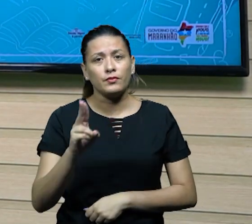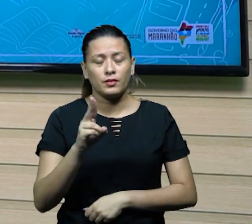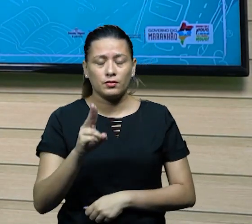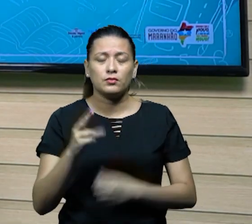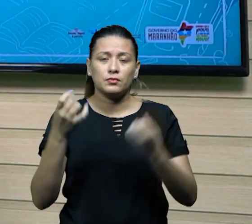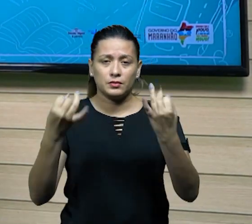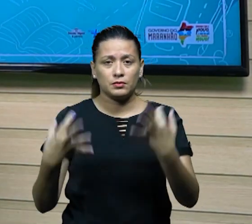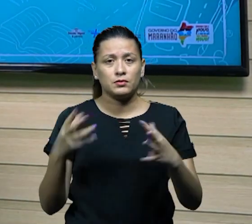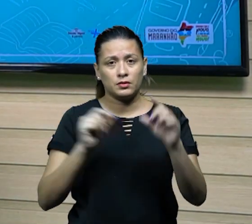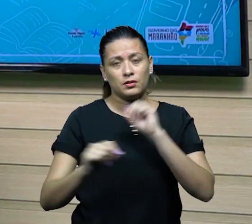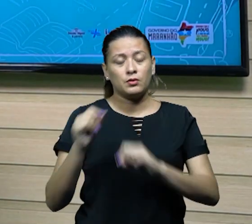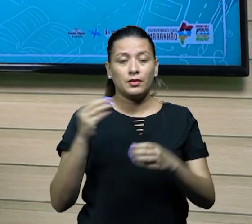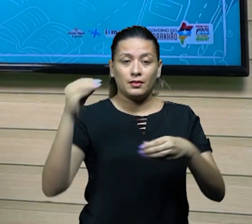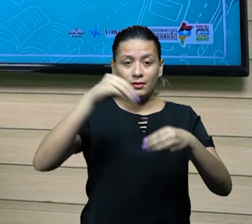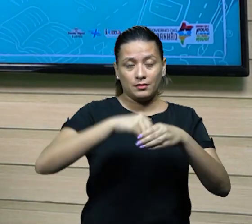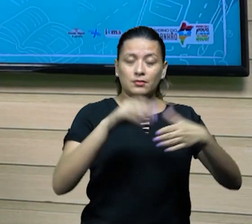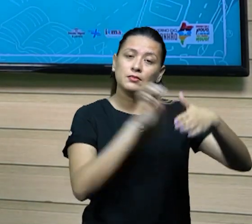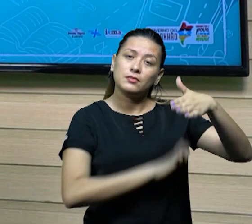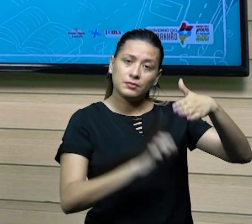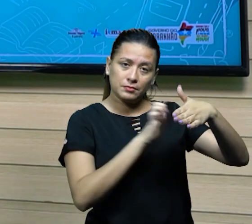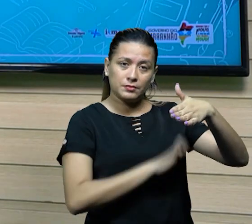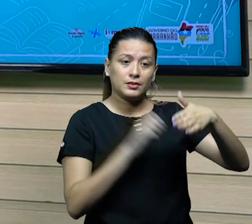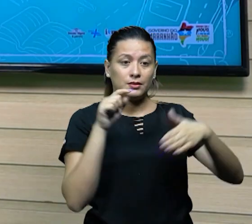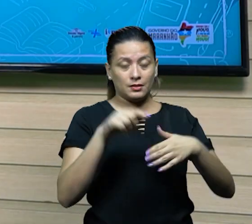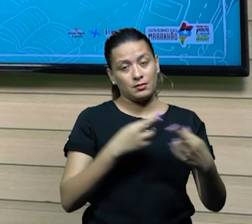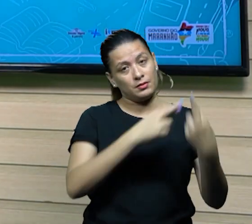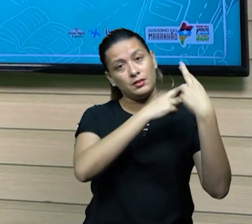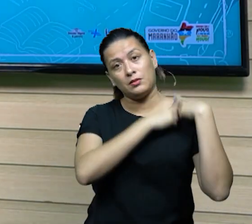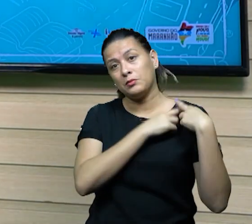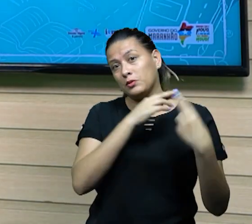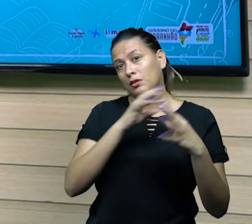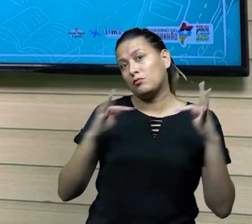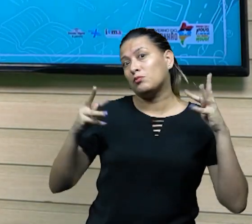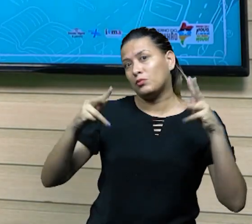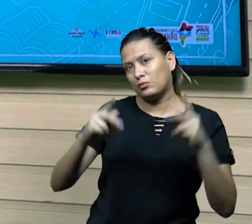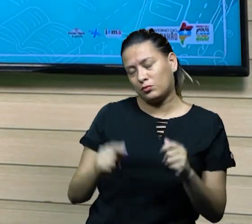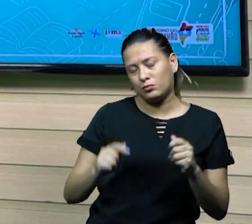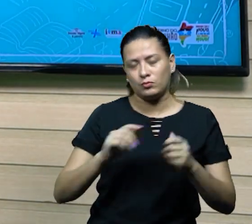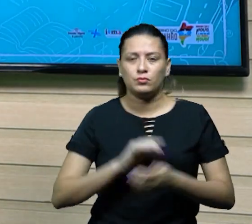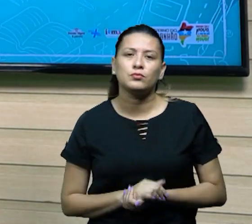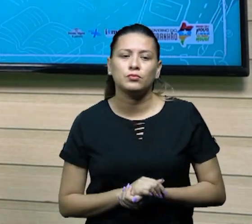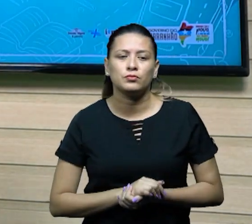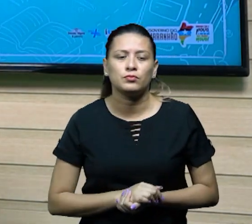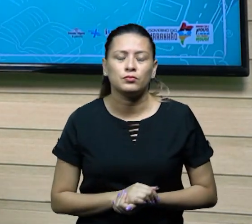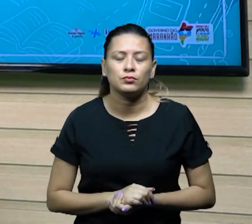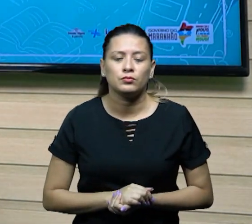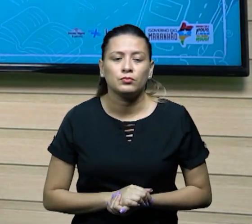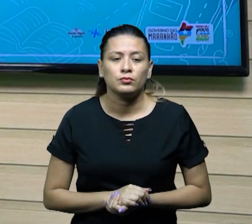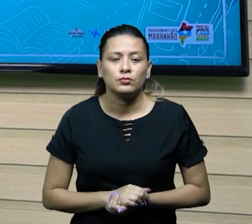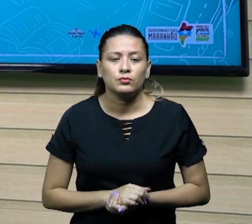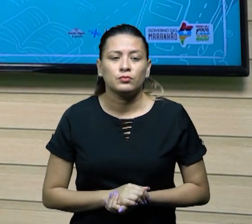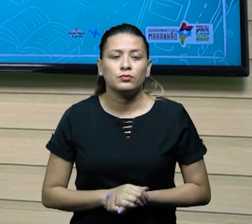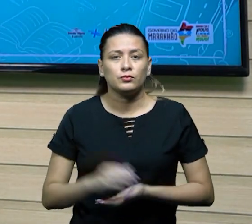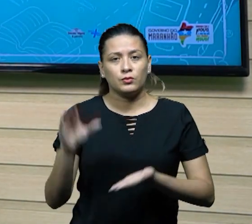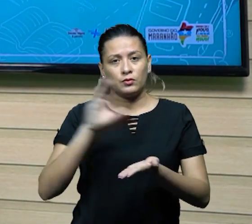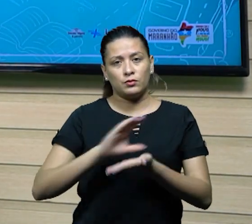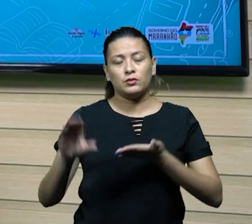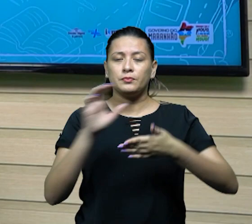treinamento interno? Como o próprio nome já diz, vai ser dentro da empresa. A empresa ela vai ser responsável por